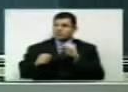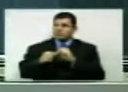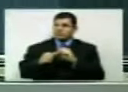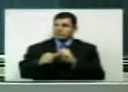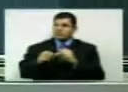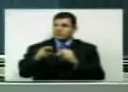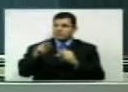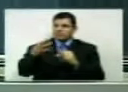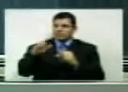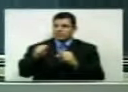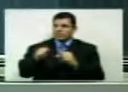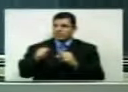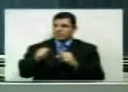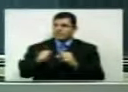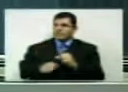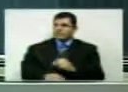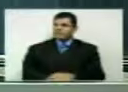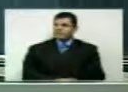um racha.